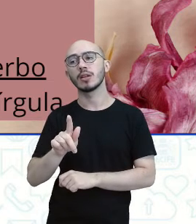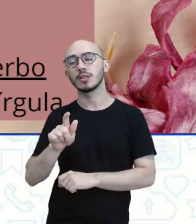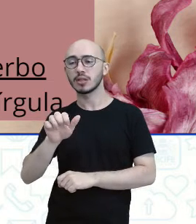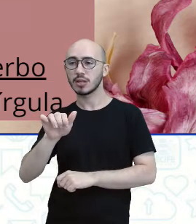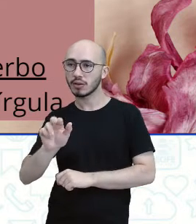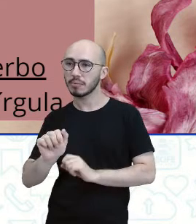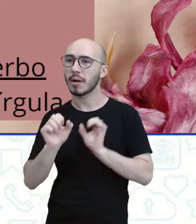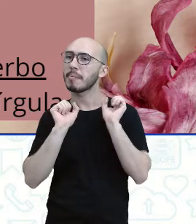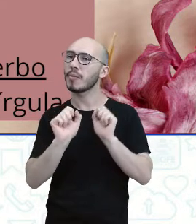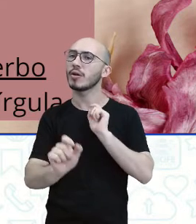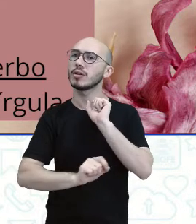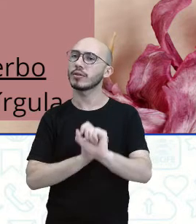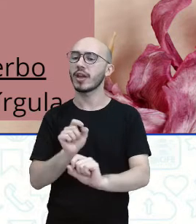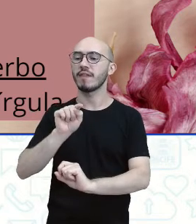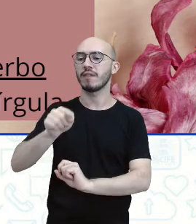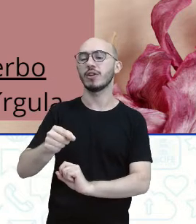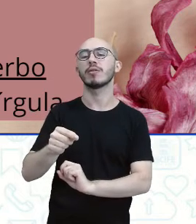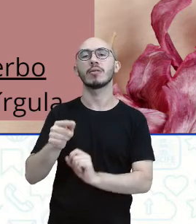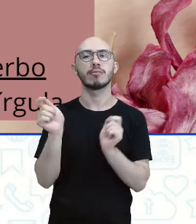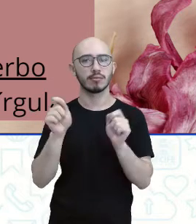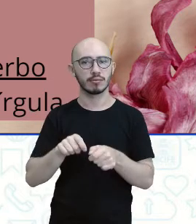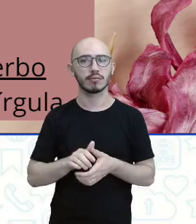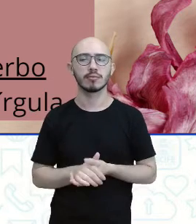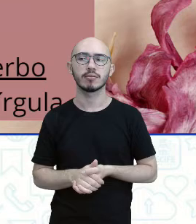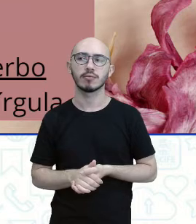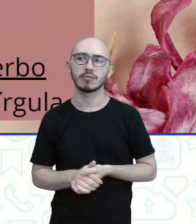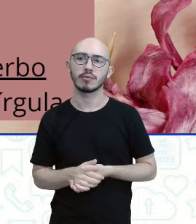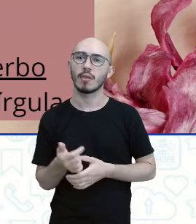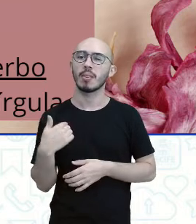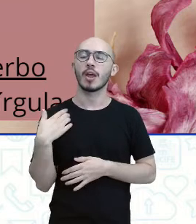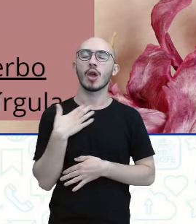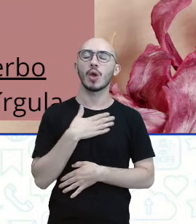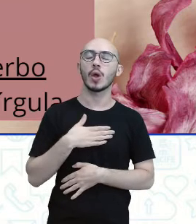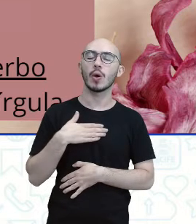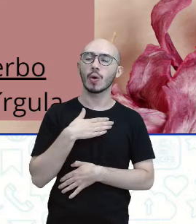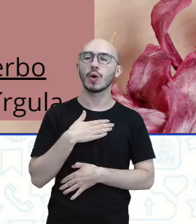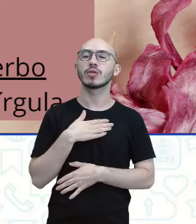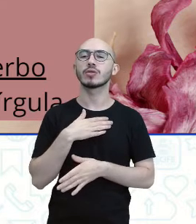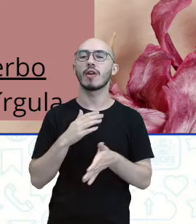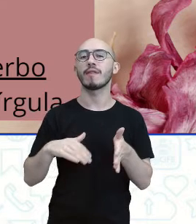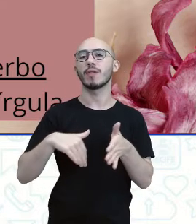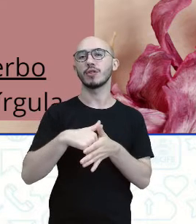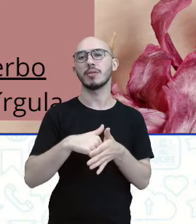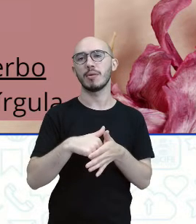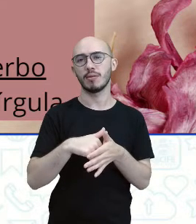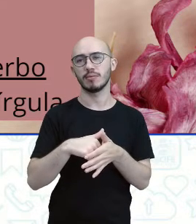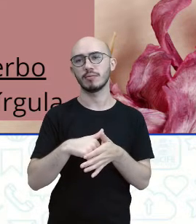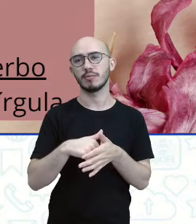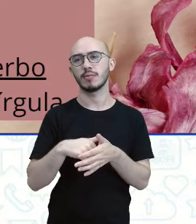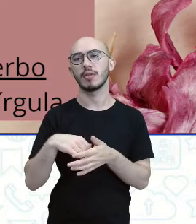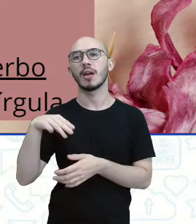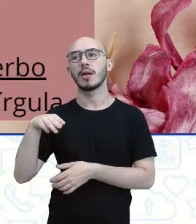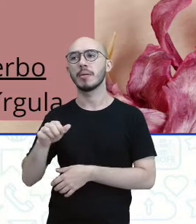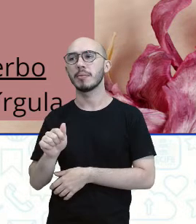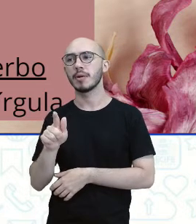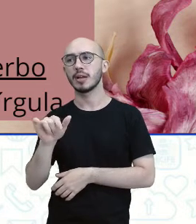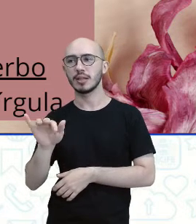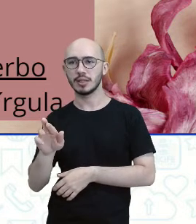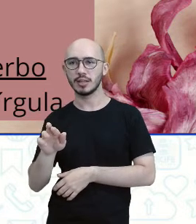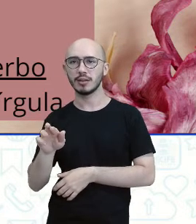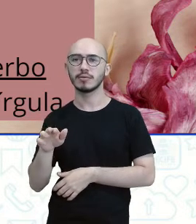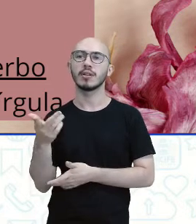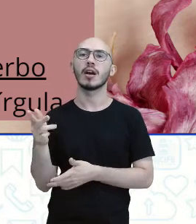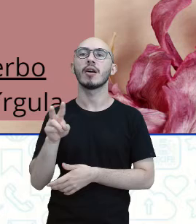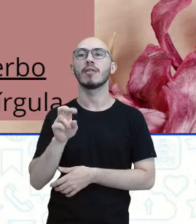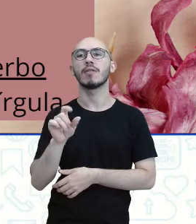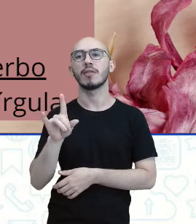zeugma pode ser marcada pela vírgula. Então, ó, eu gosto de futebol. Maria, de vôlei. Eu não precisei repetir o